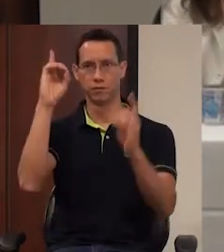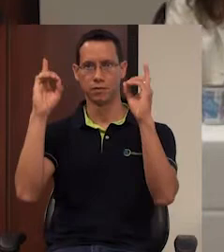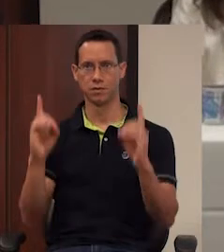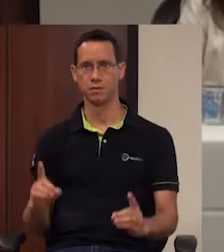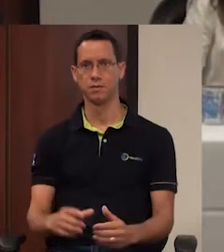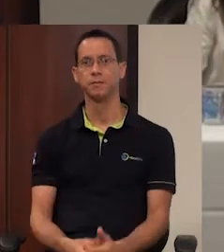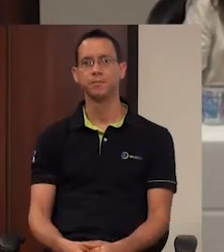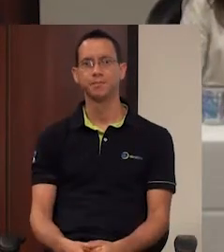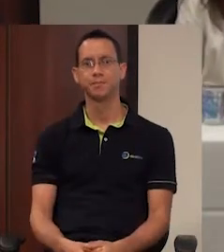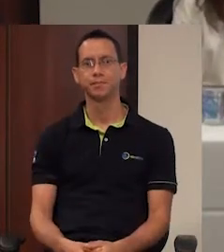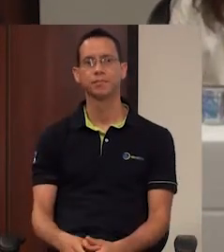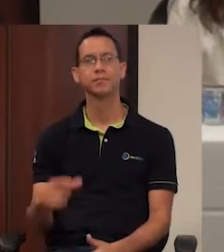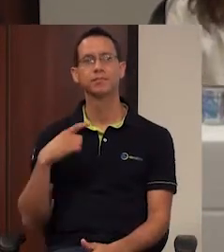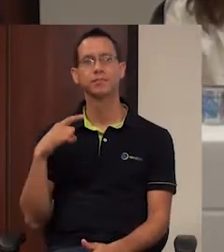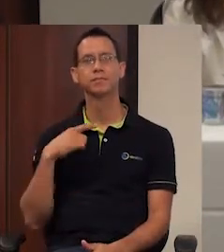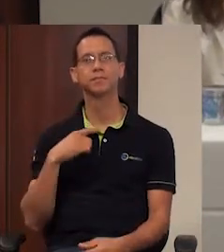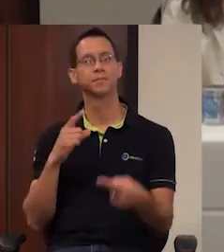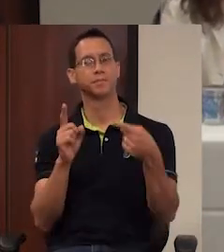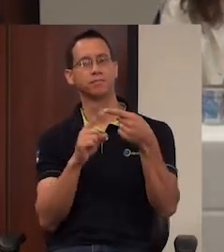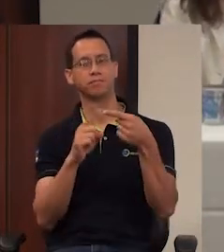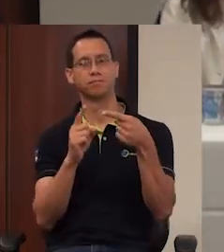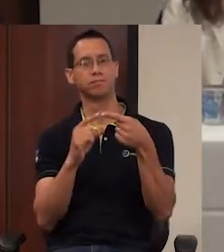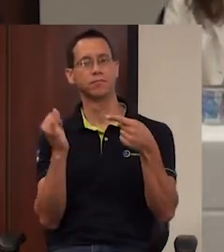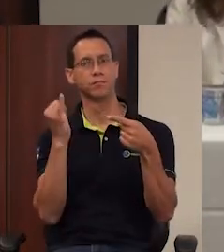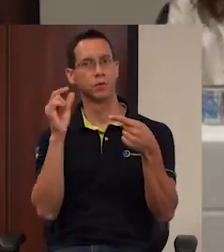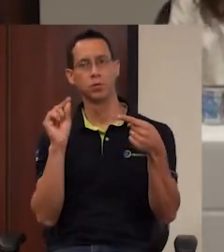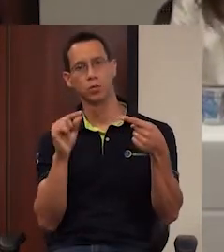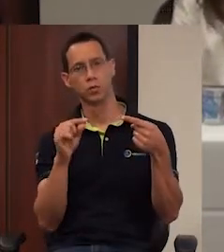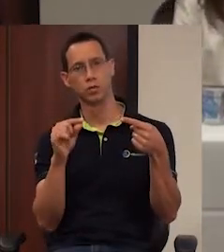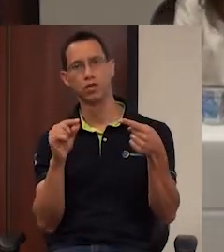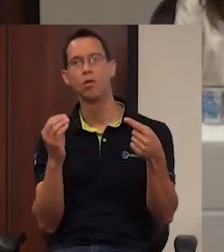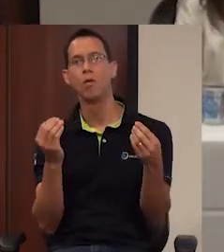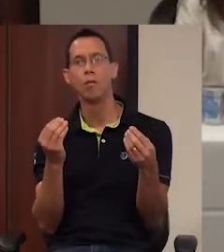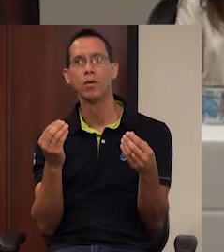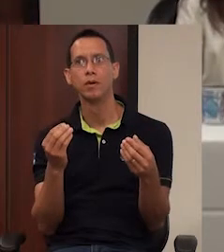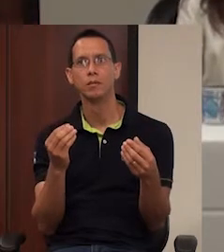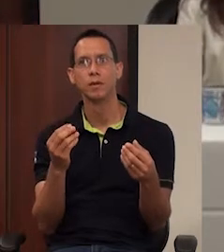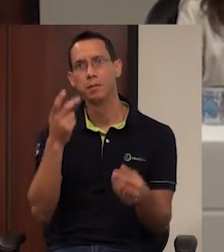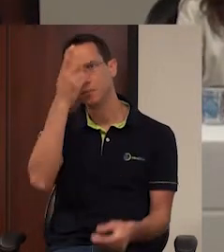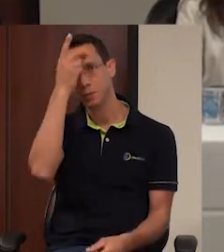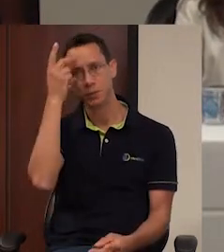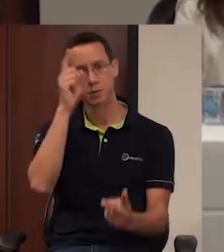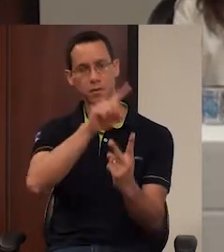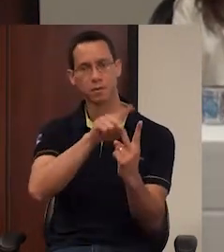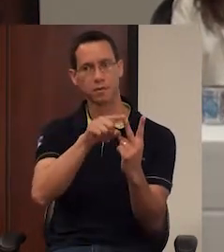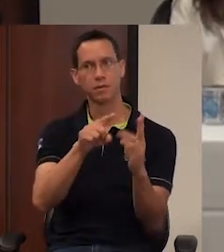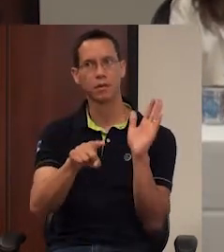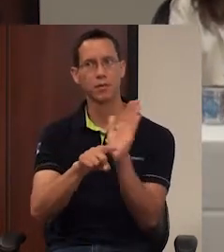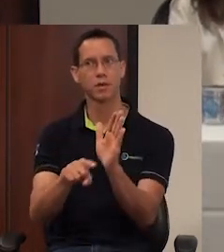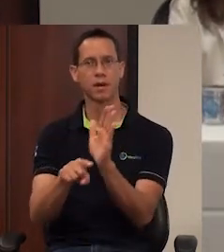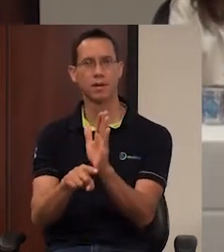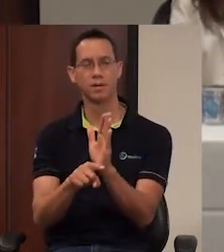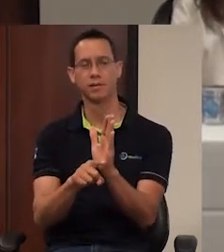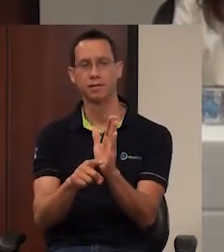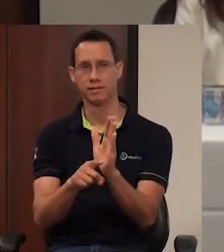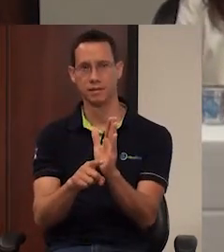aí eu acho que já tem uma primeira questão, né? Como é que a gente trabalha essa questão de ter 2 pessoas para apoiar, né?